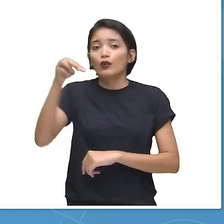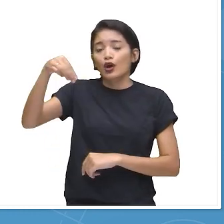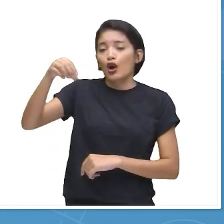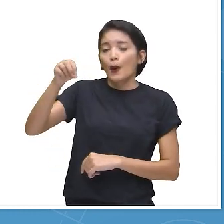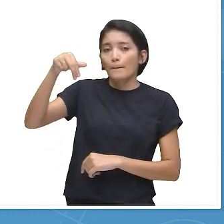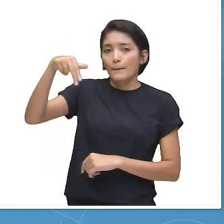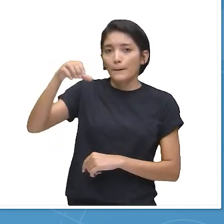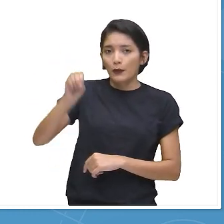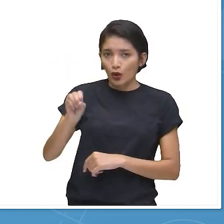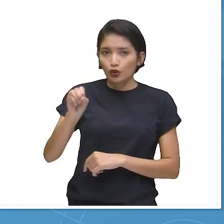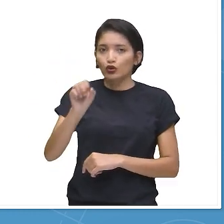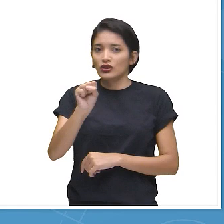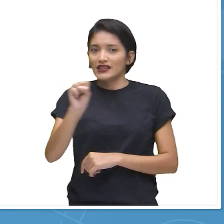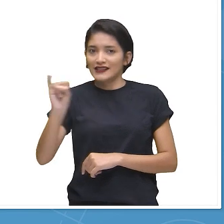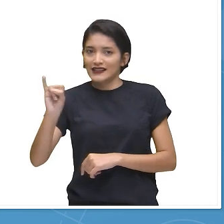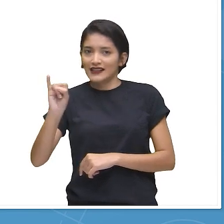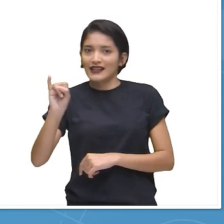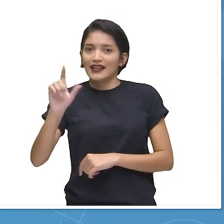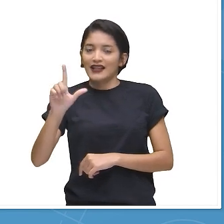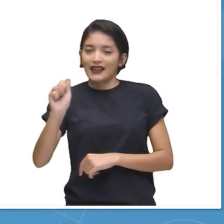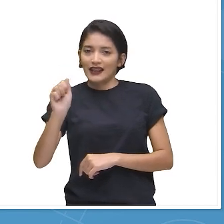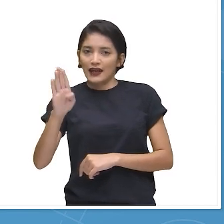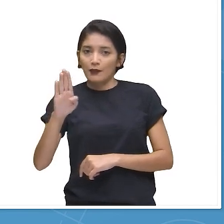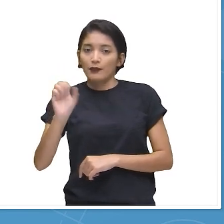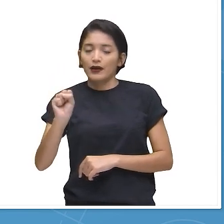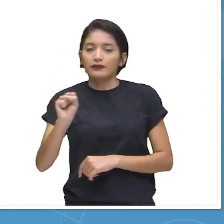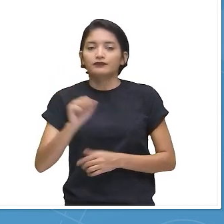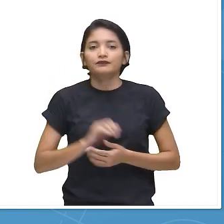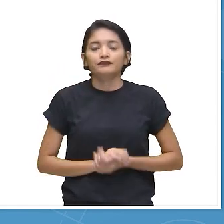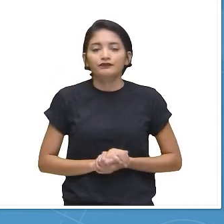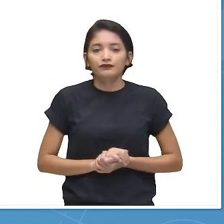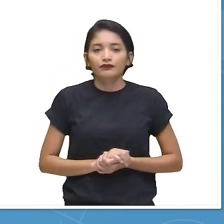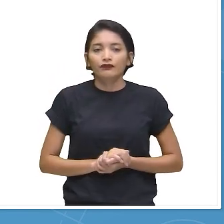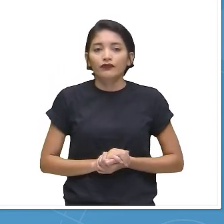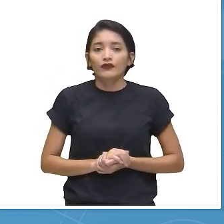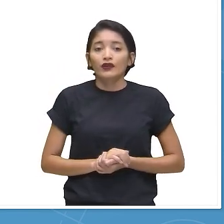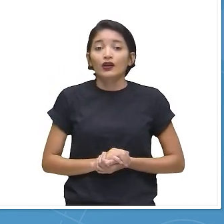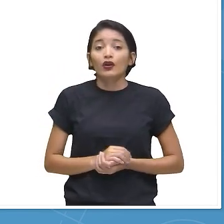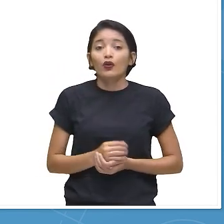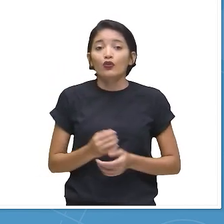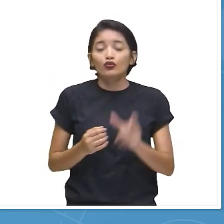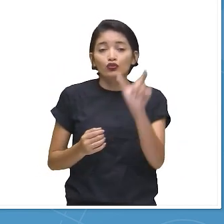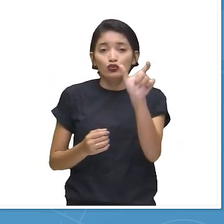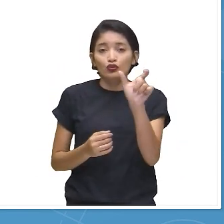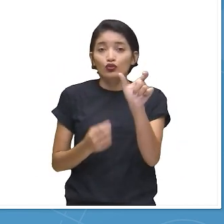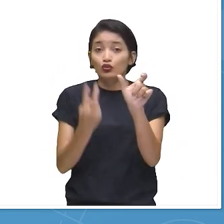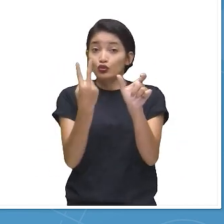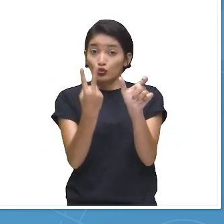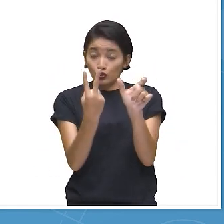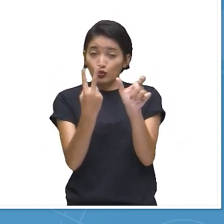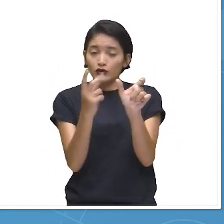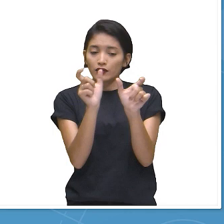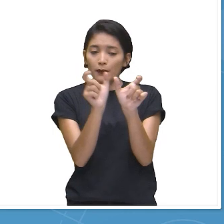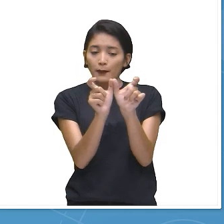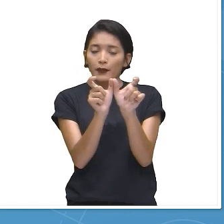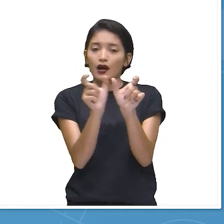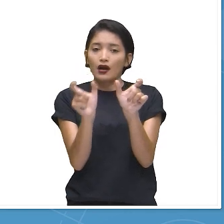uma única sílaba. Com duas sílabas, o nome que ela recebe é dissílaba, porque